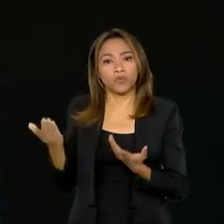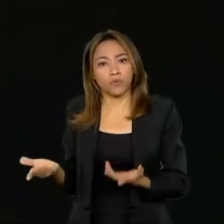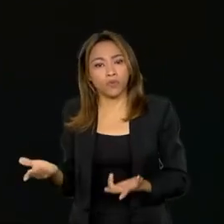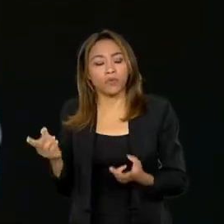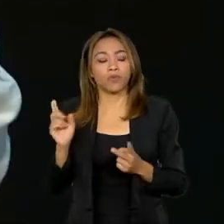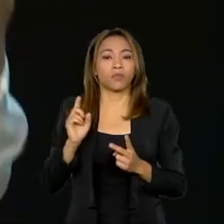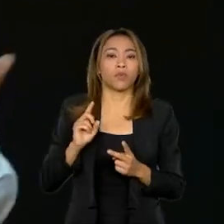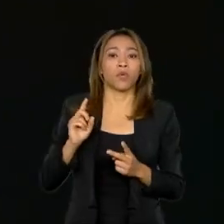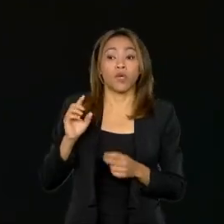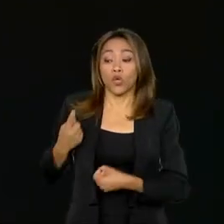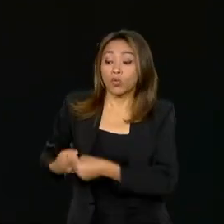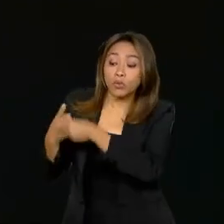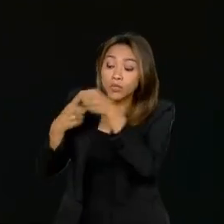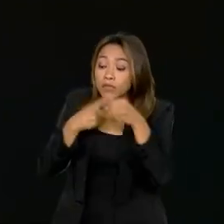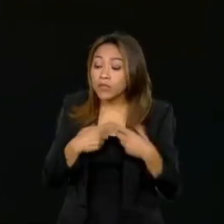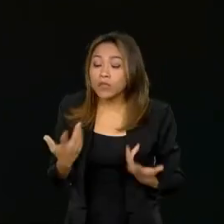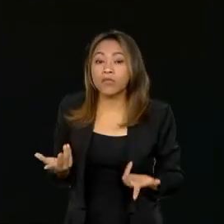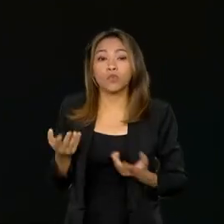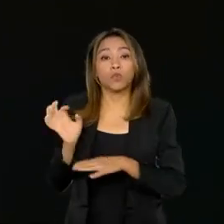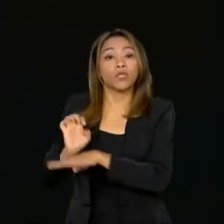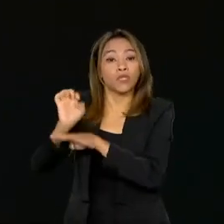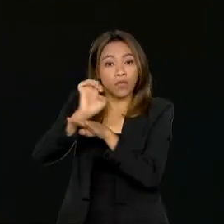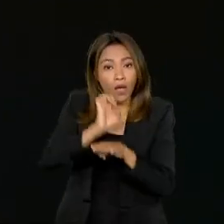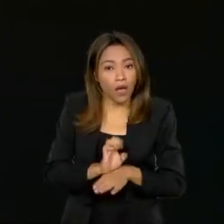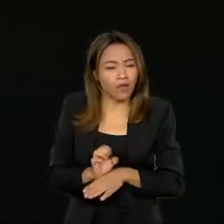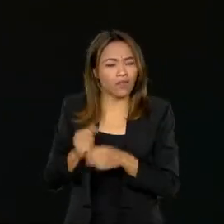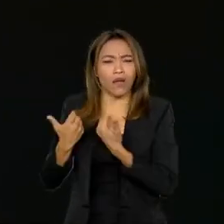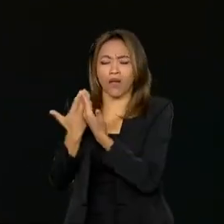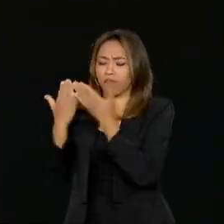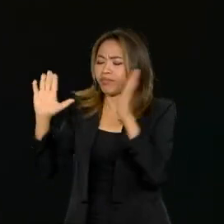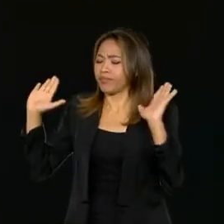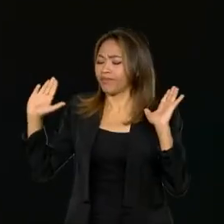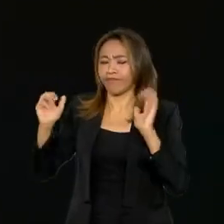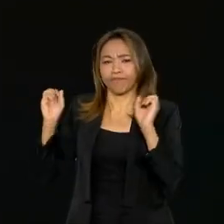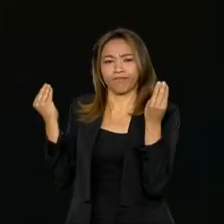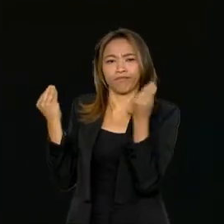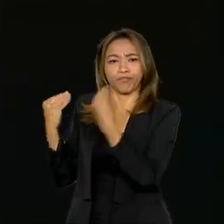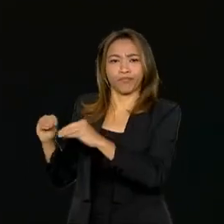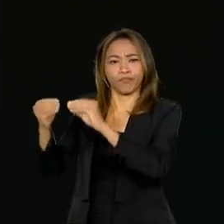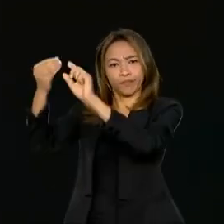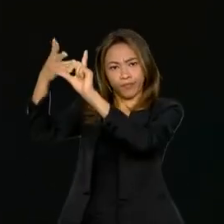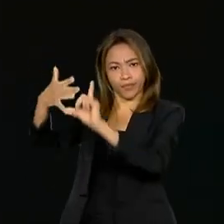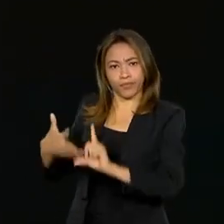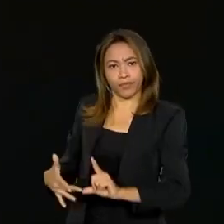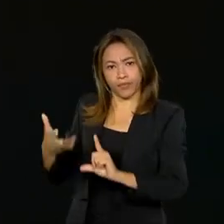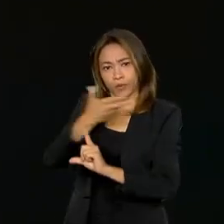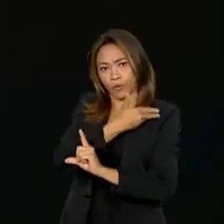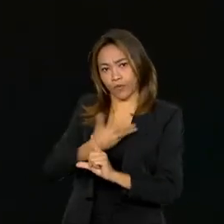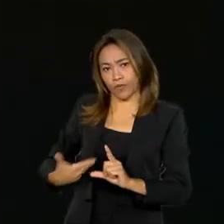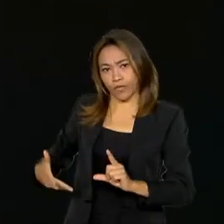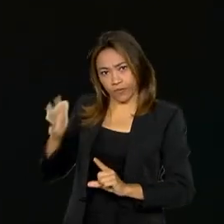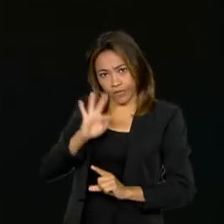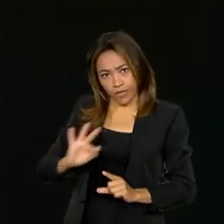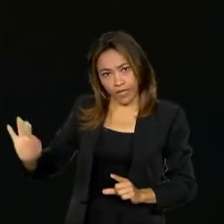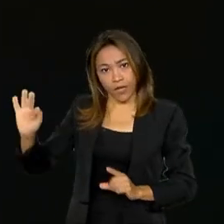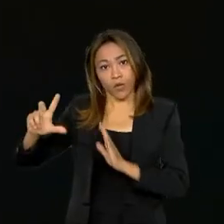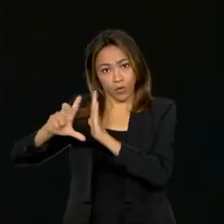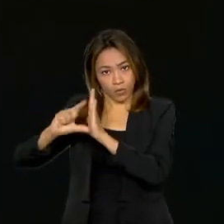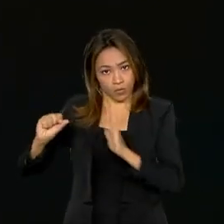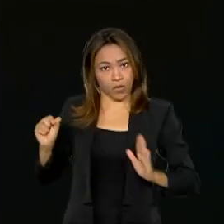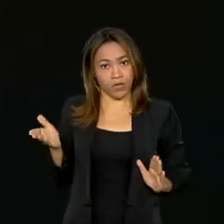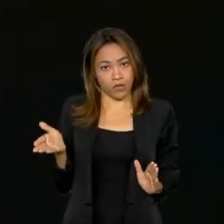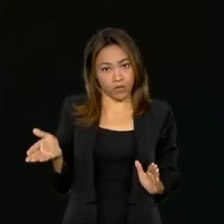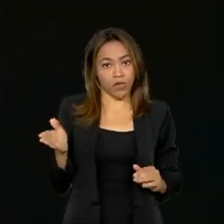por município, por estado, está à disposição no site da Casa Civil Novo PAC, e também será lá que